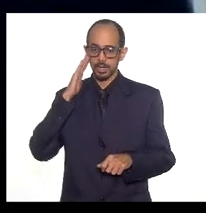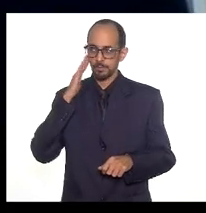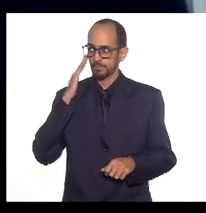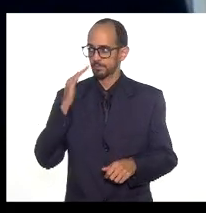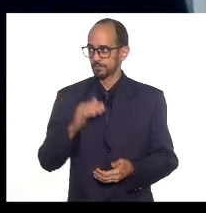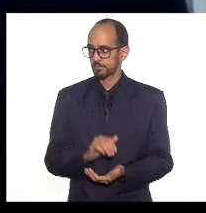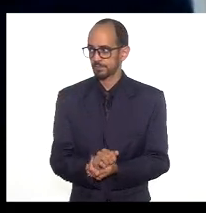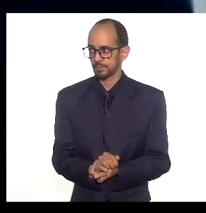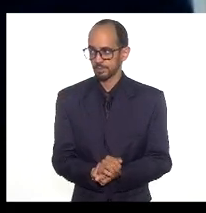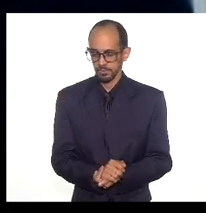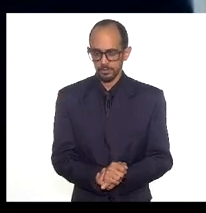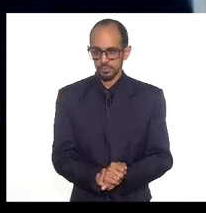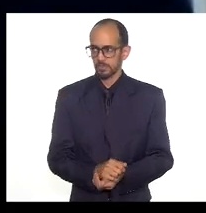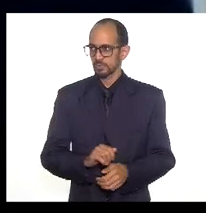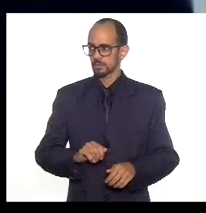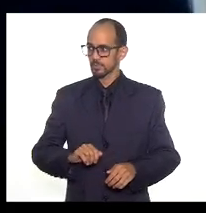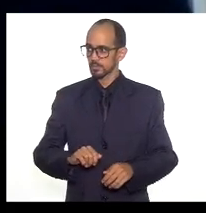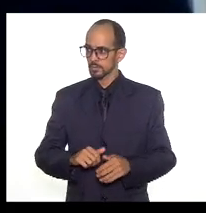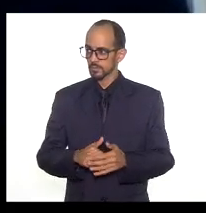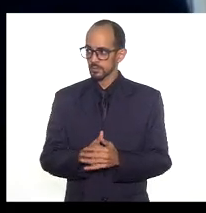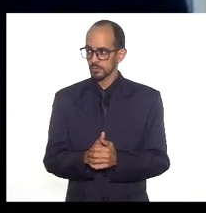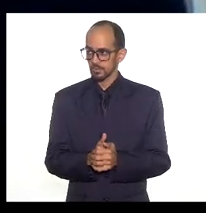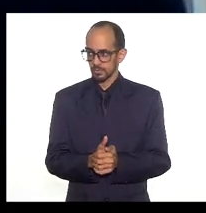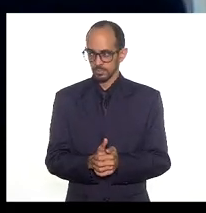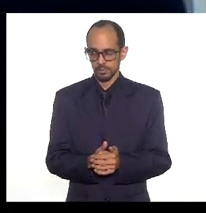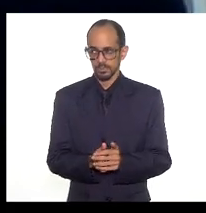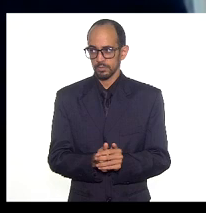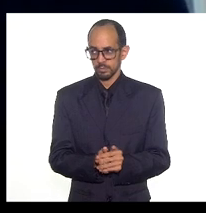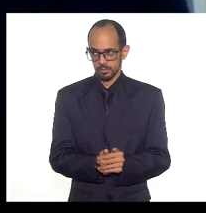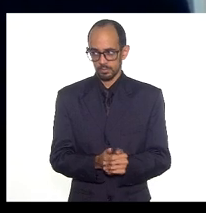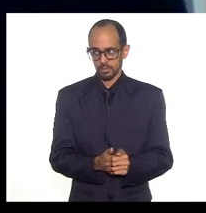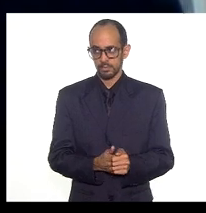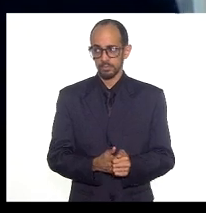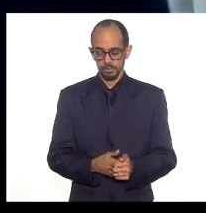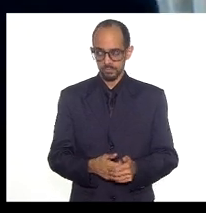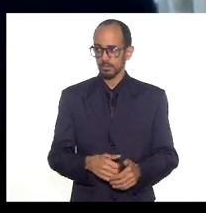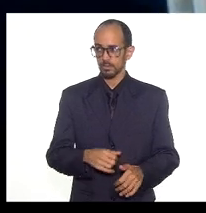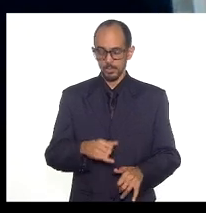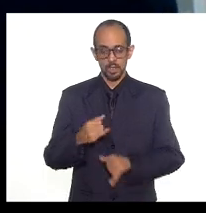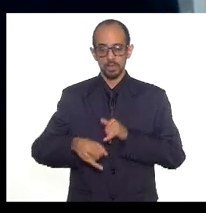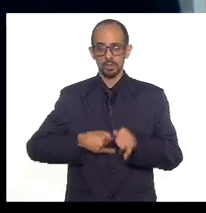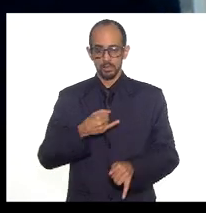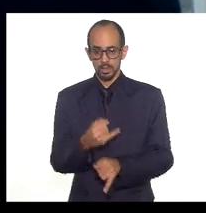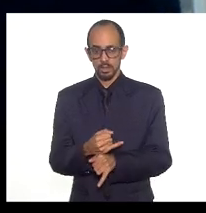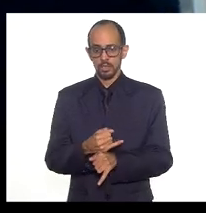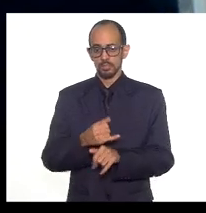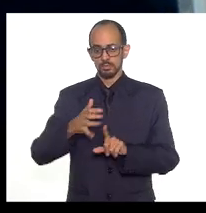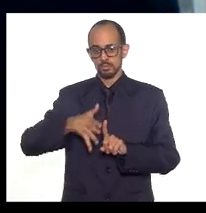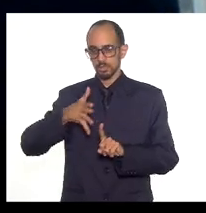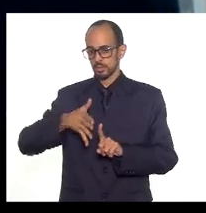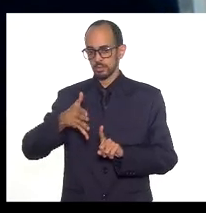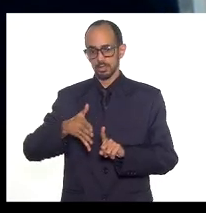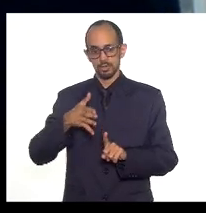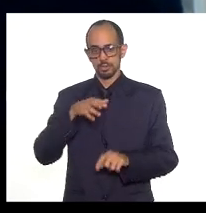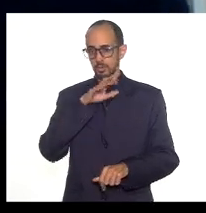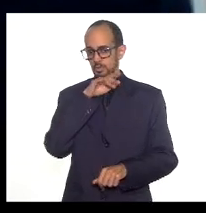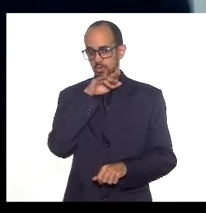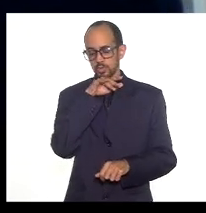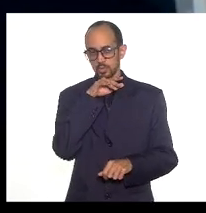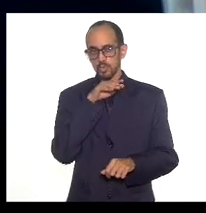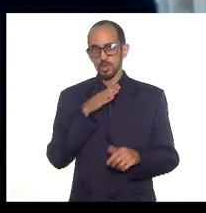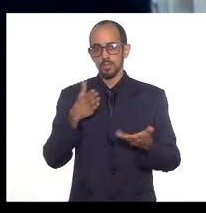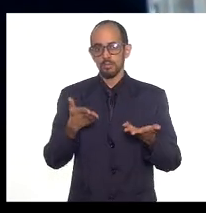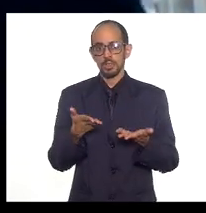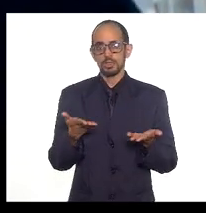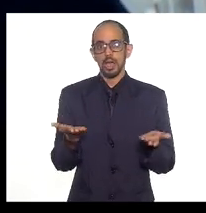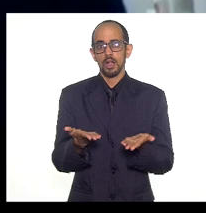de condições, condição essa que é obrigada, inclusive, por lei. Okay? E aí, deputada, eu finalizo aqui